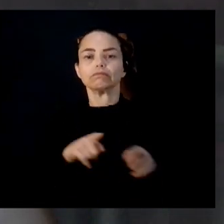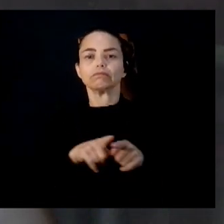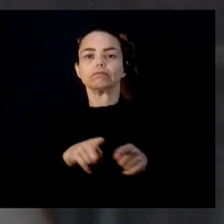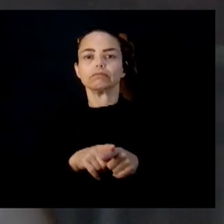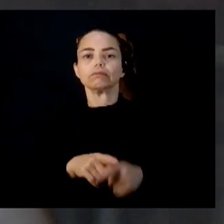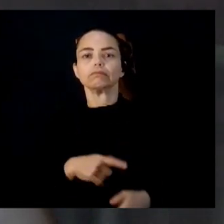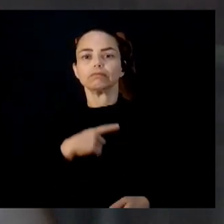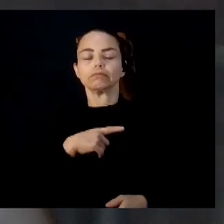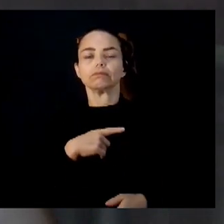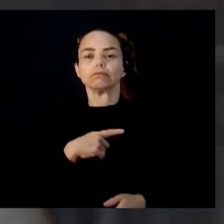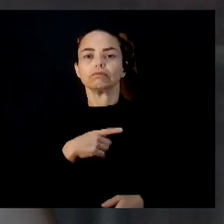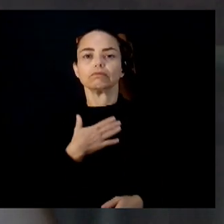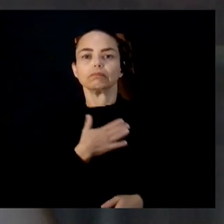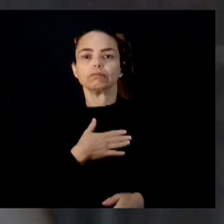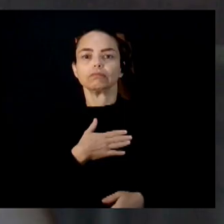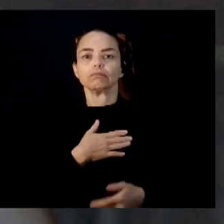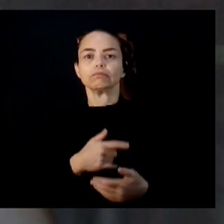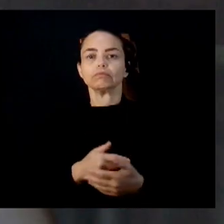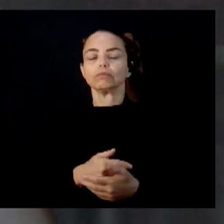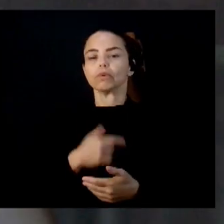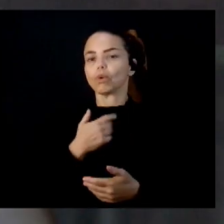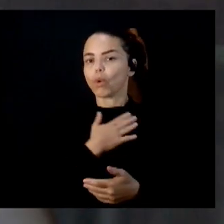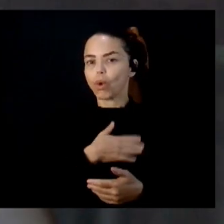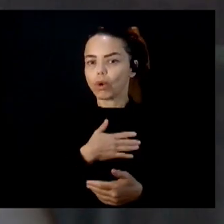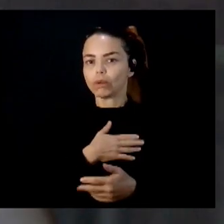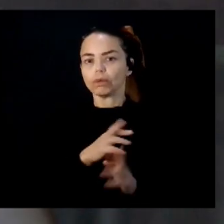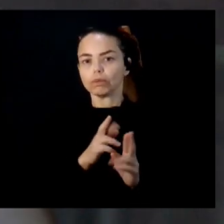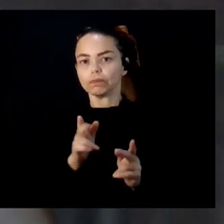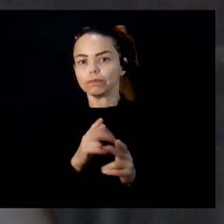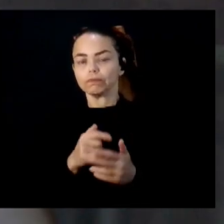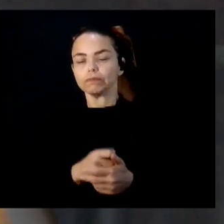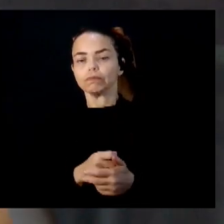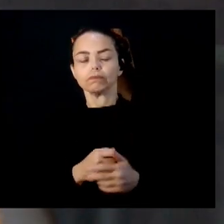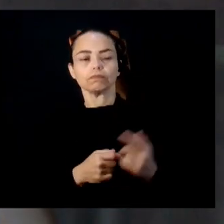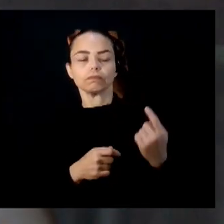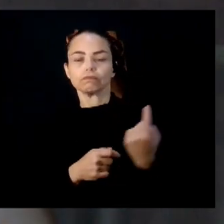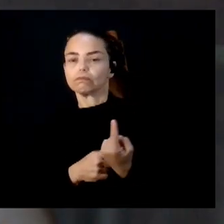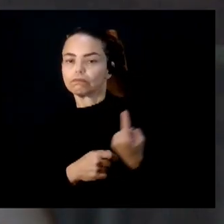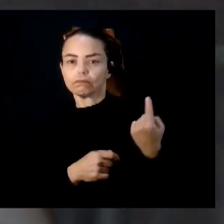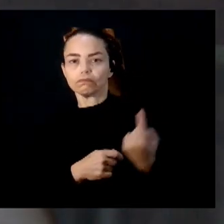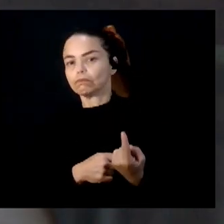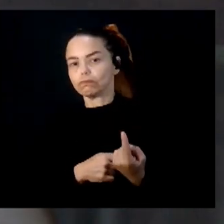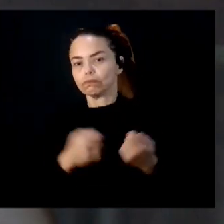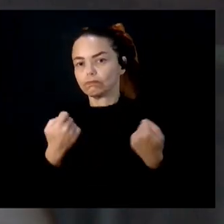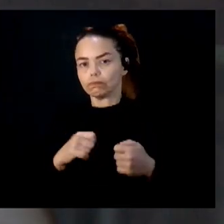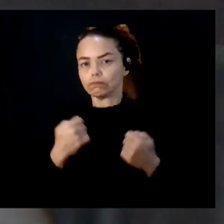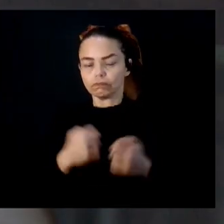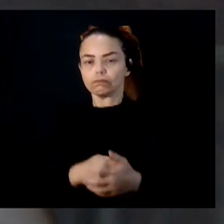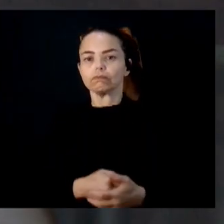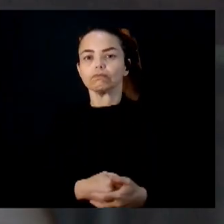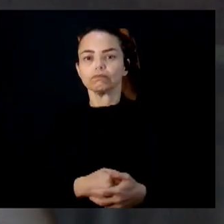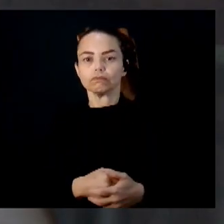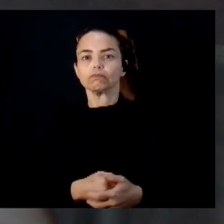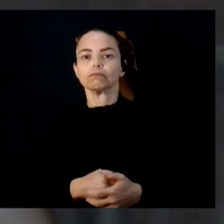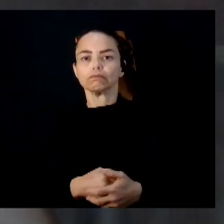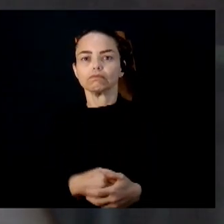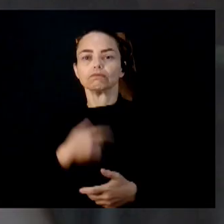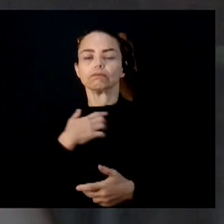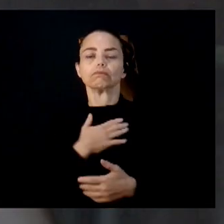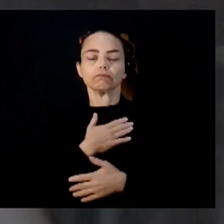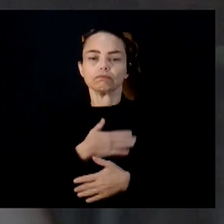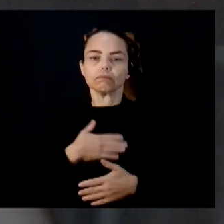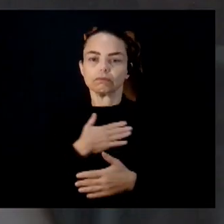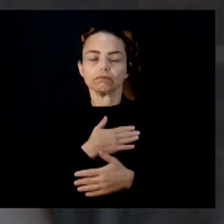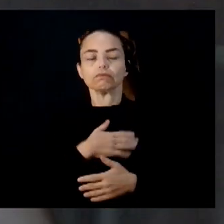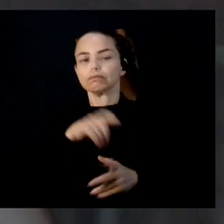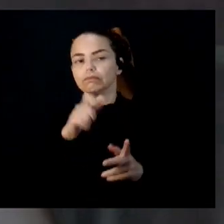hobbies compartilhados. Mas quando tem esse individual e que não necessariamente é tanto do agrado da outra pessoa, por